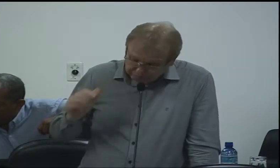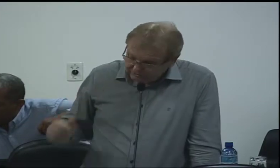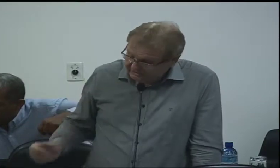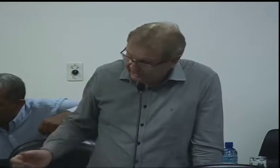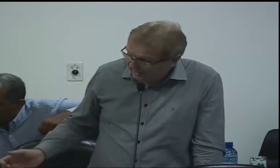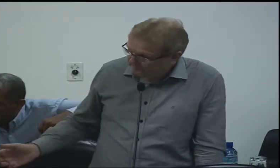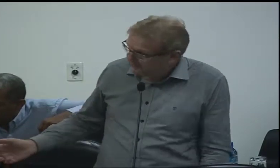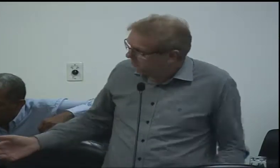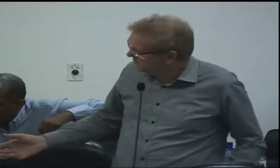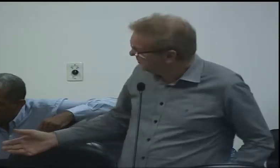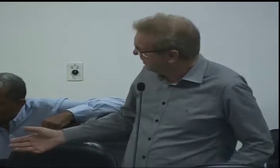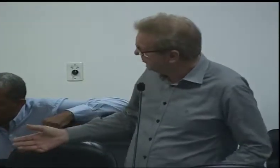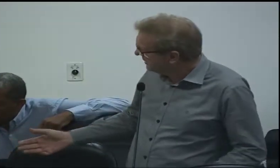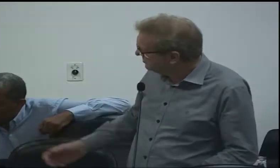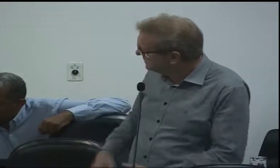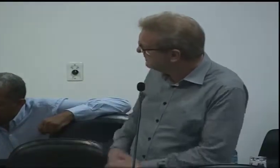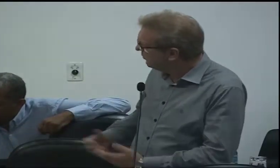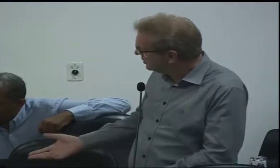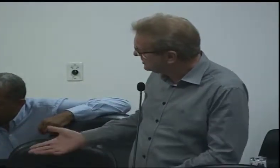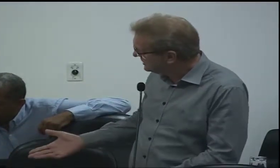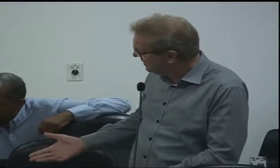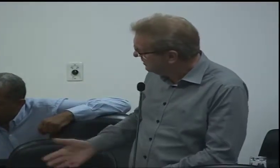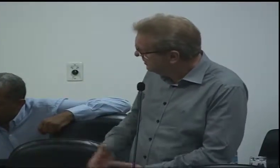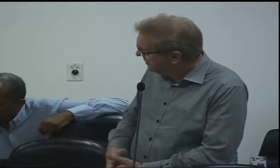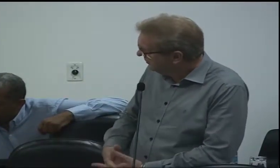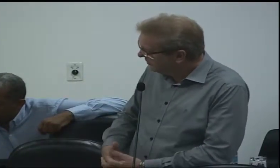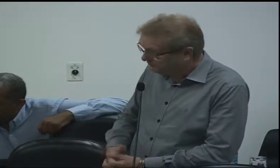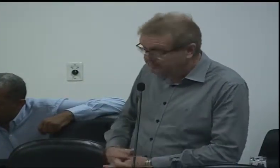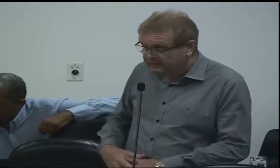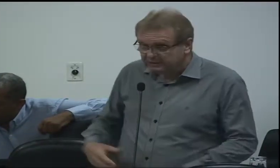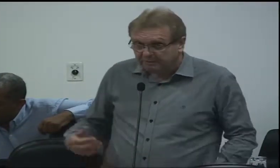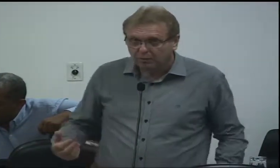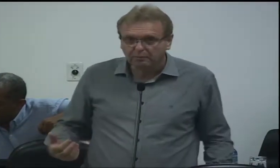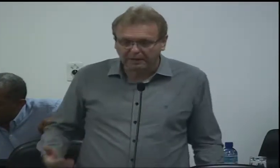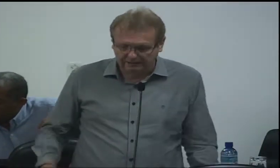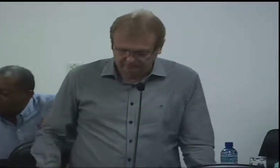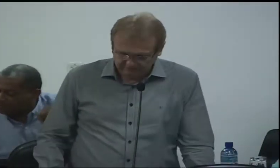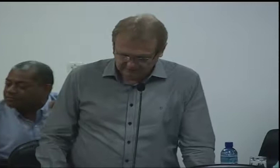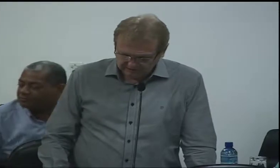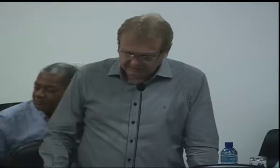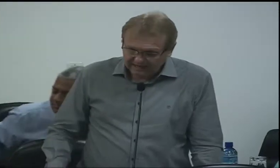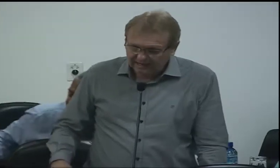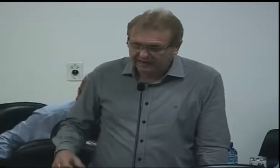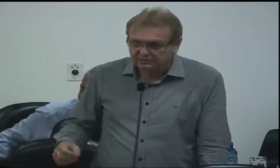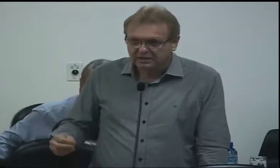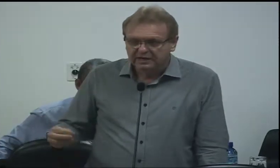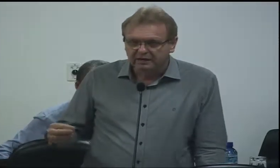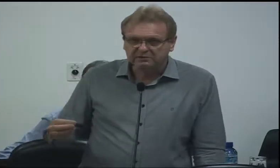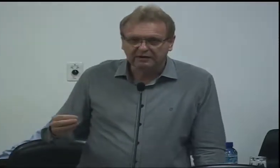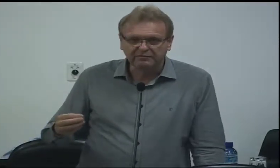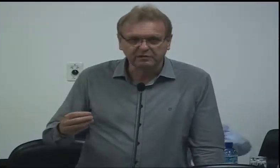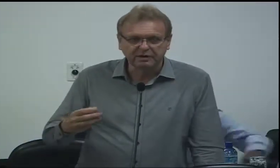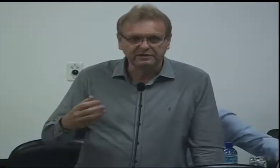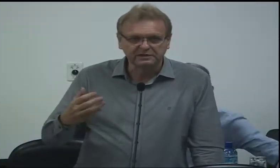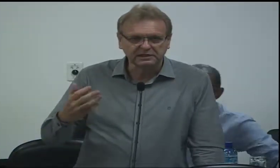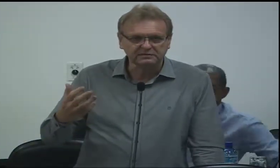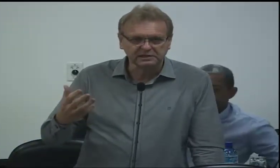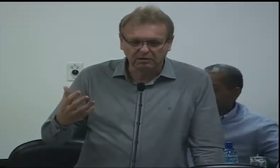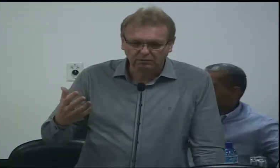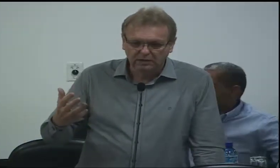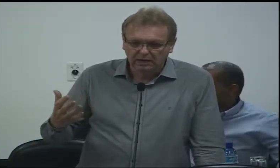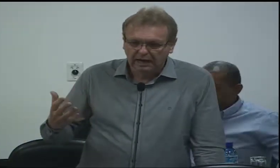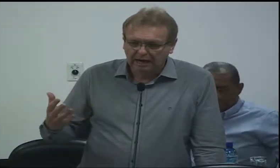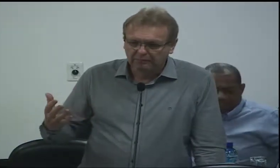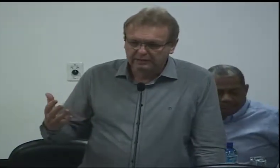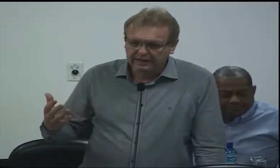não posso dizer cabide de emprego, mas não sei se posso dizer, porque me deixa preocupado. Salários, eu estava vendo uma vez na